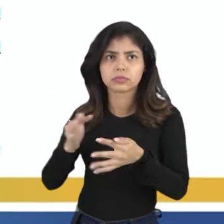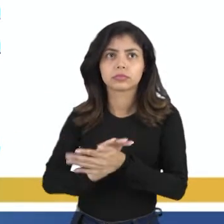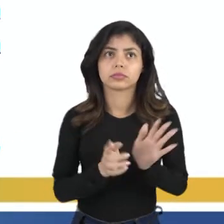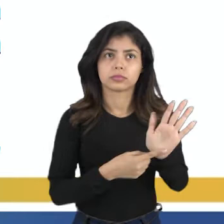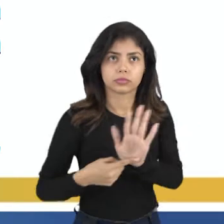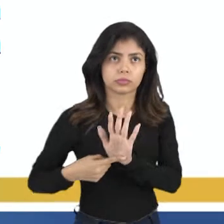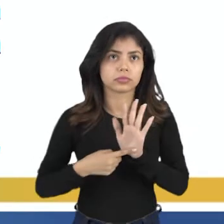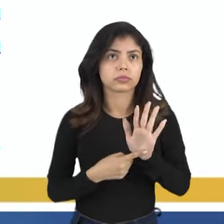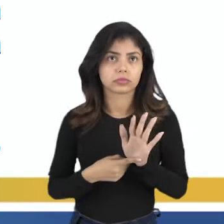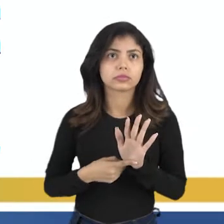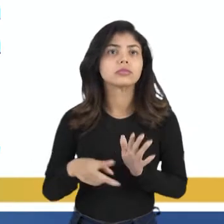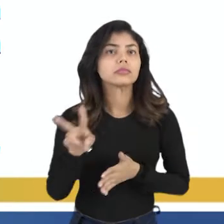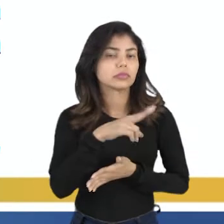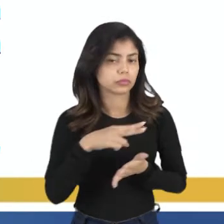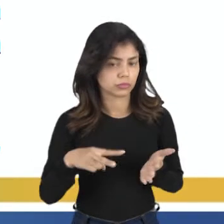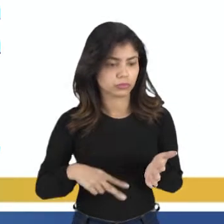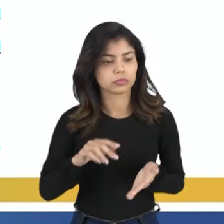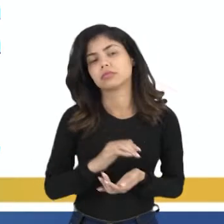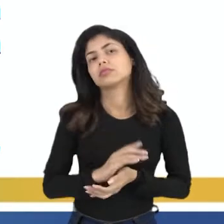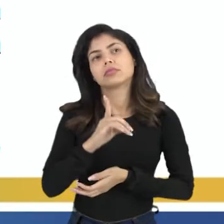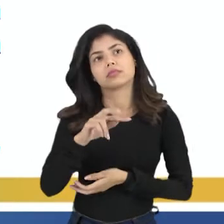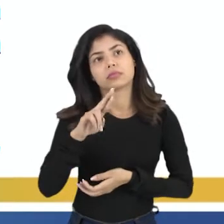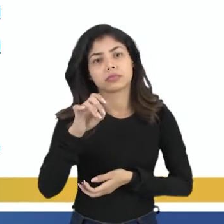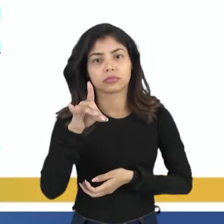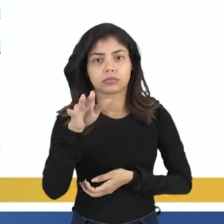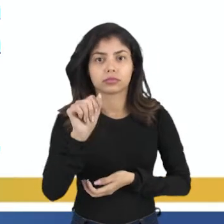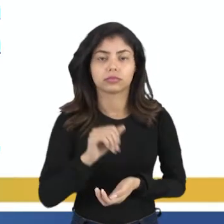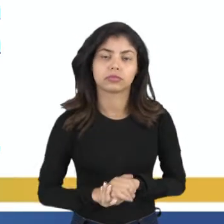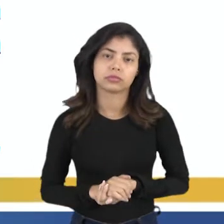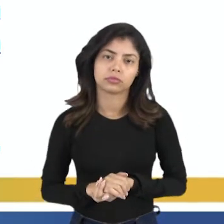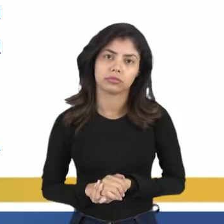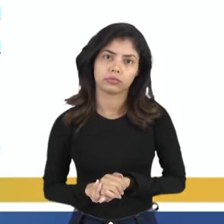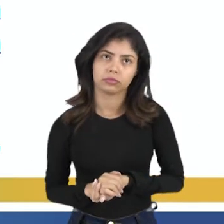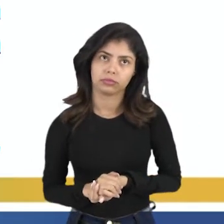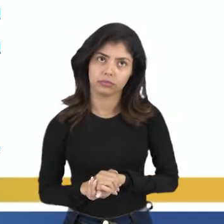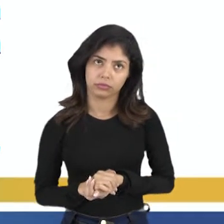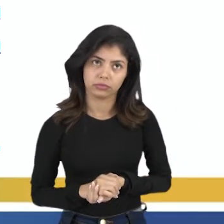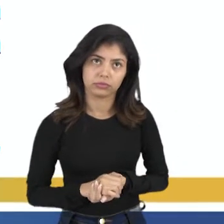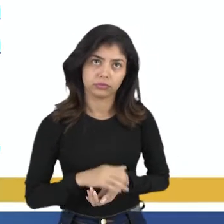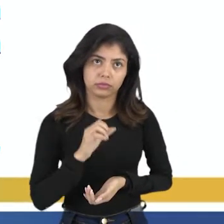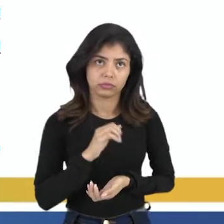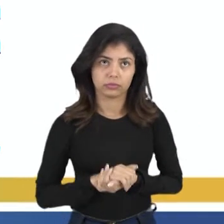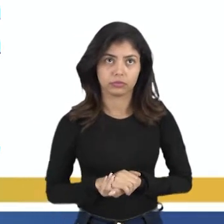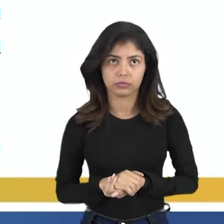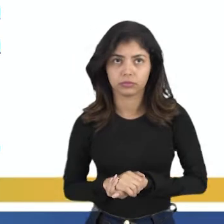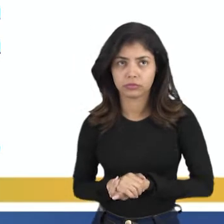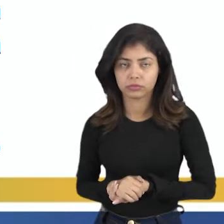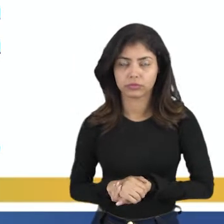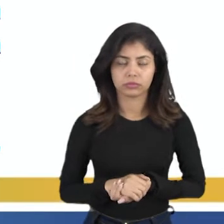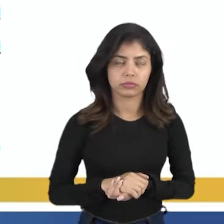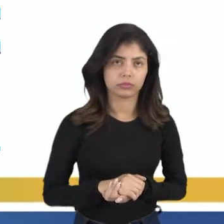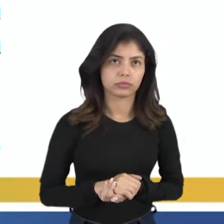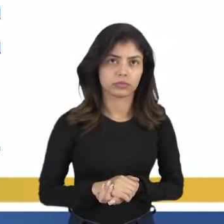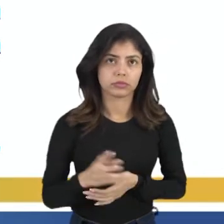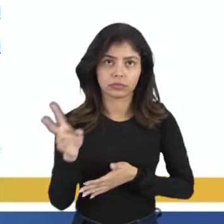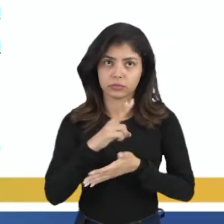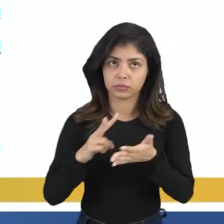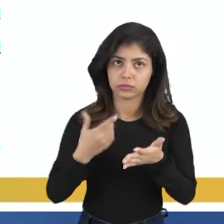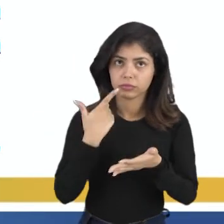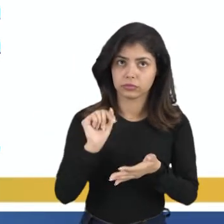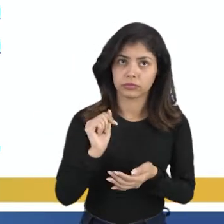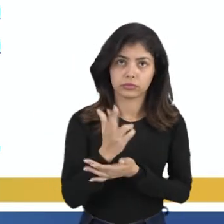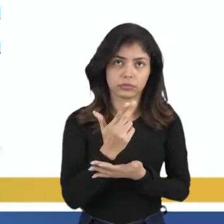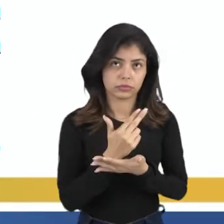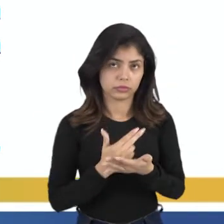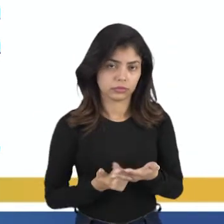essencialmente simples e apresenta uma releitura do cotidiano. SD Despachos, Linguagem e